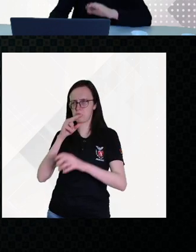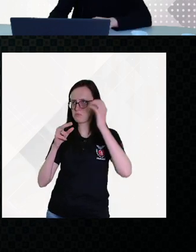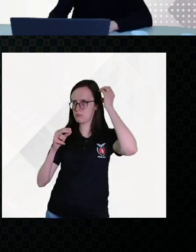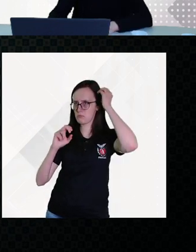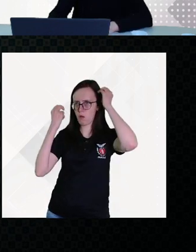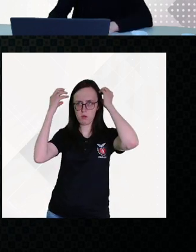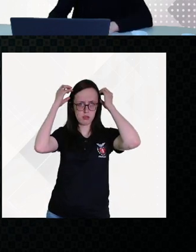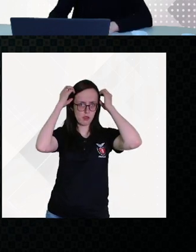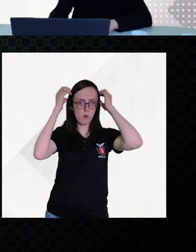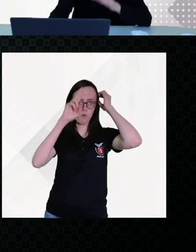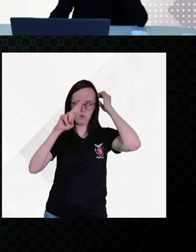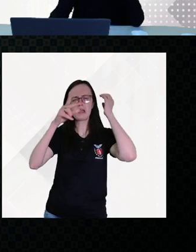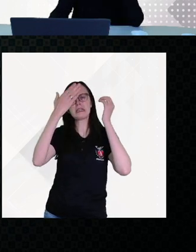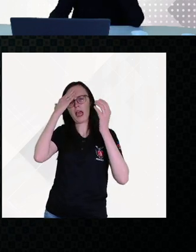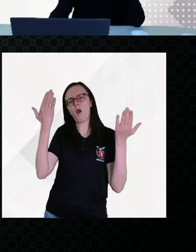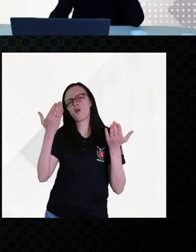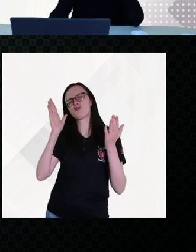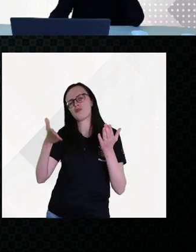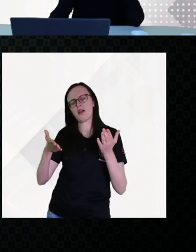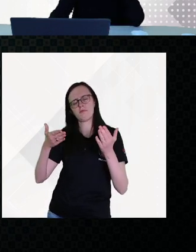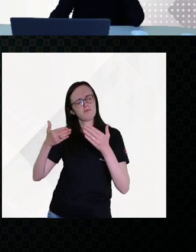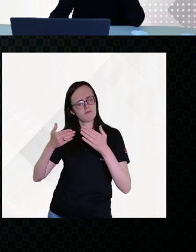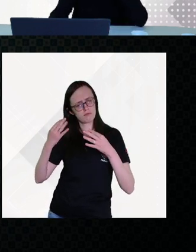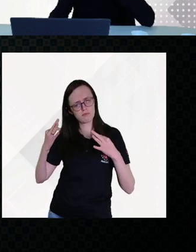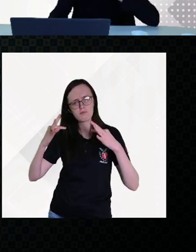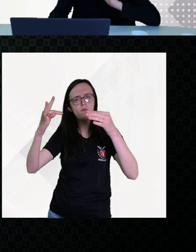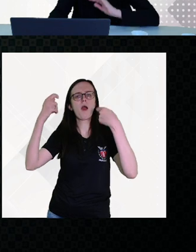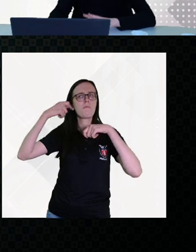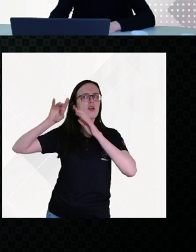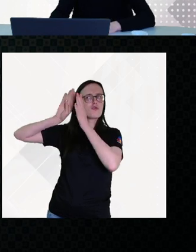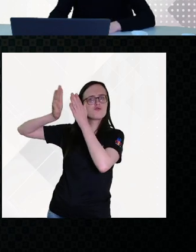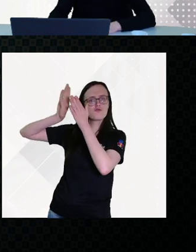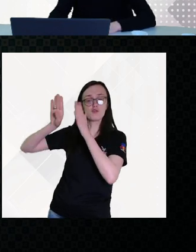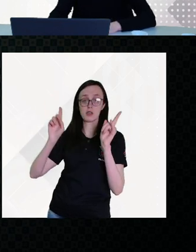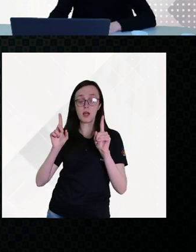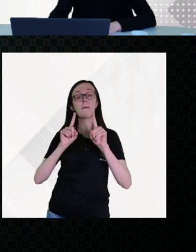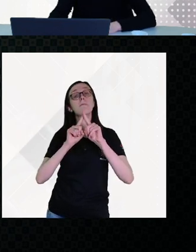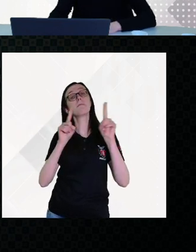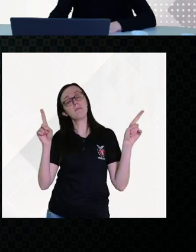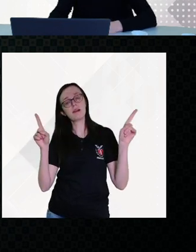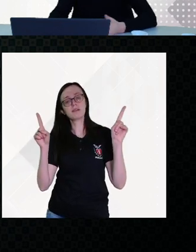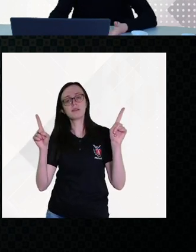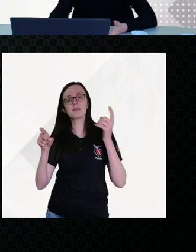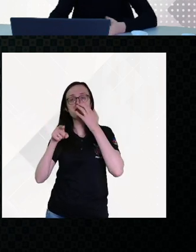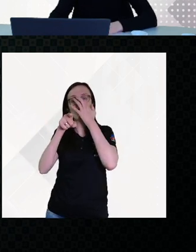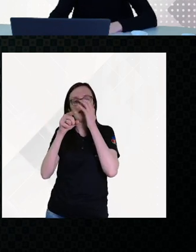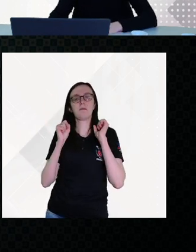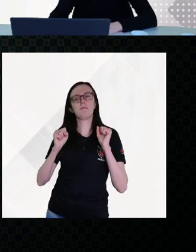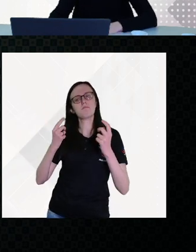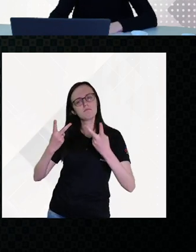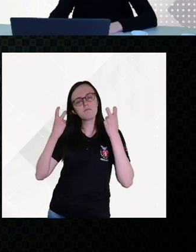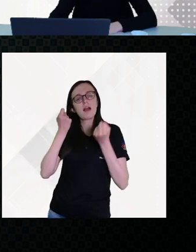bastante adiantado, hoje em dia você não precisa mais fazer o bombeamento, mas você pode ter